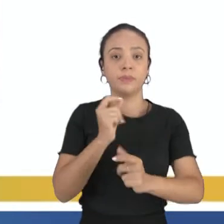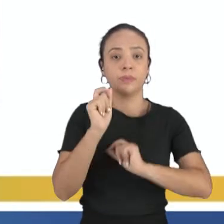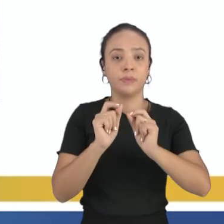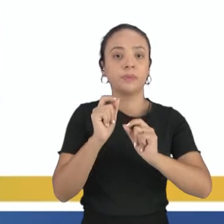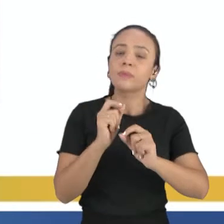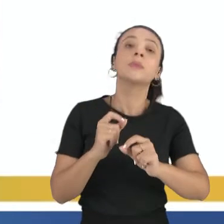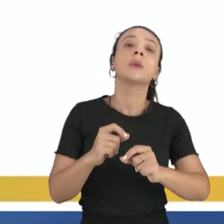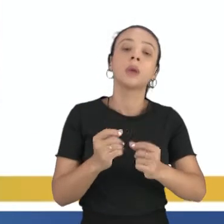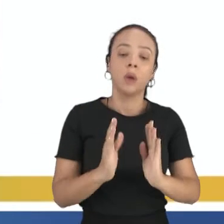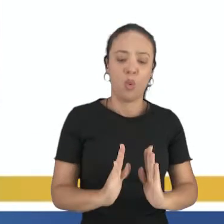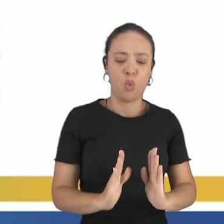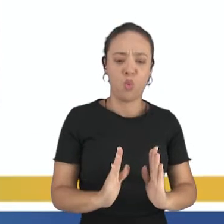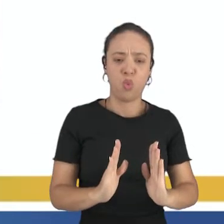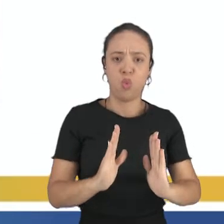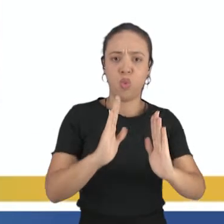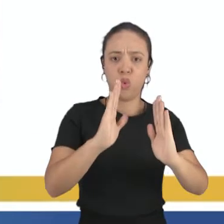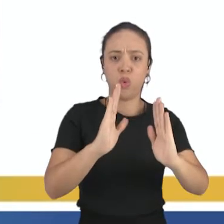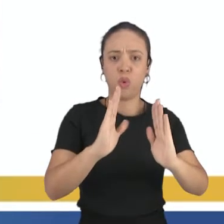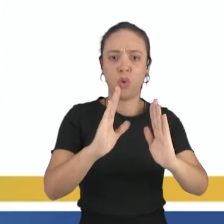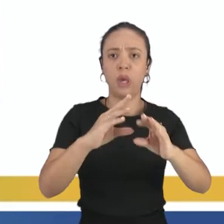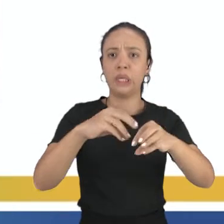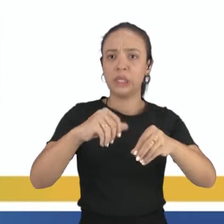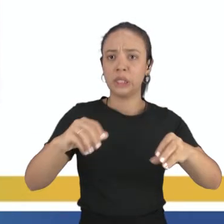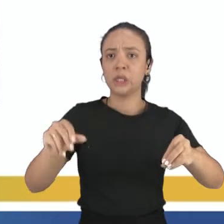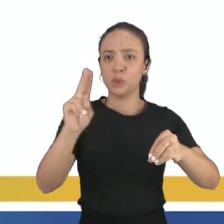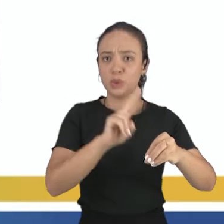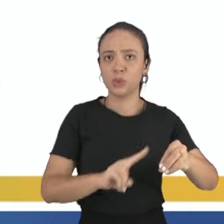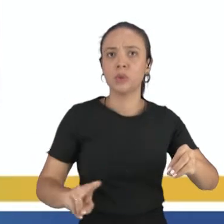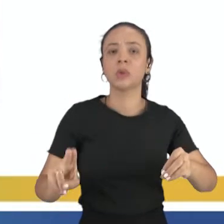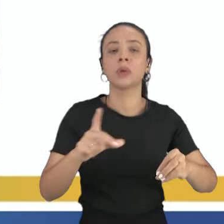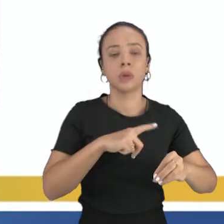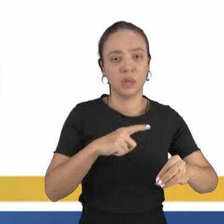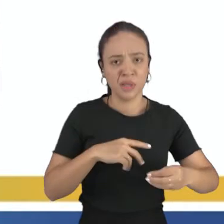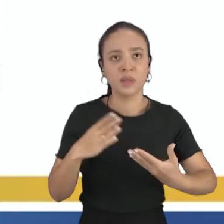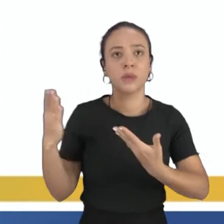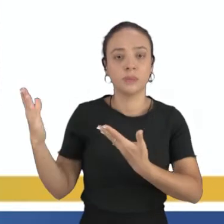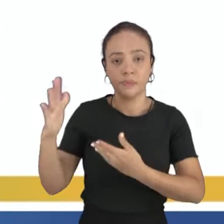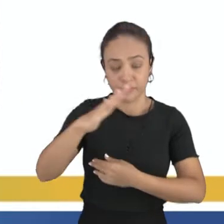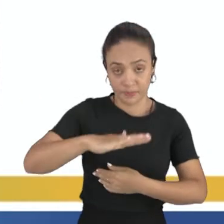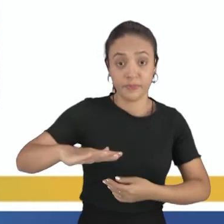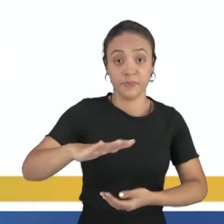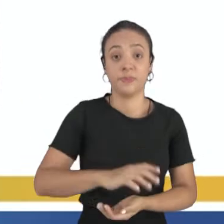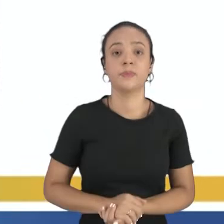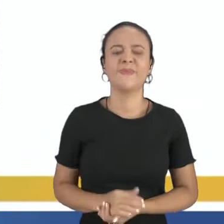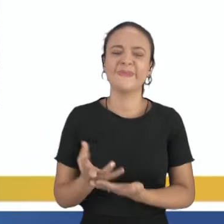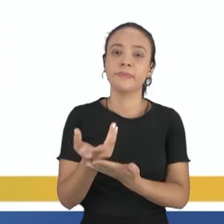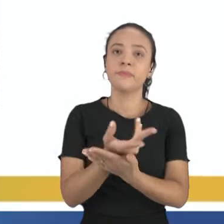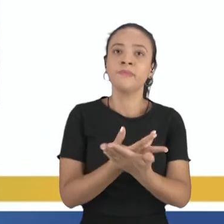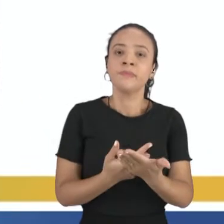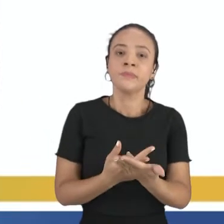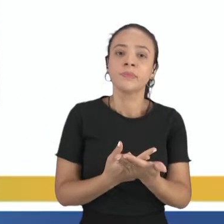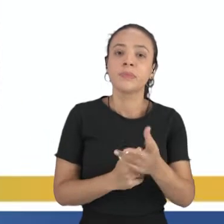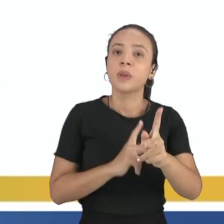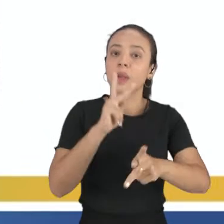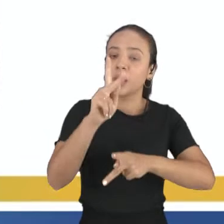estatuetas em terracota do povo sumério presente na Mesopotâmia. A arte feita pelos